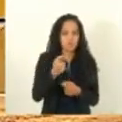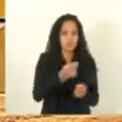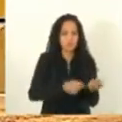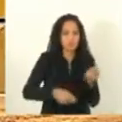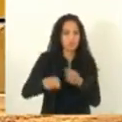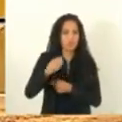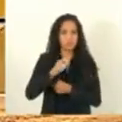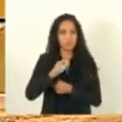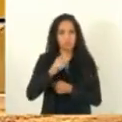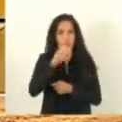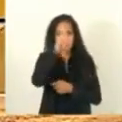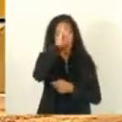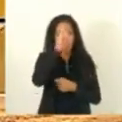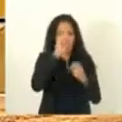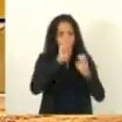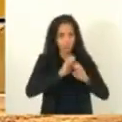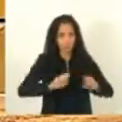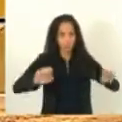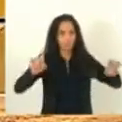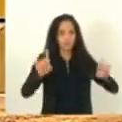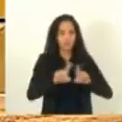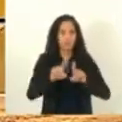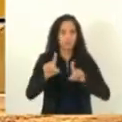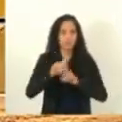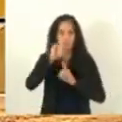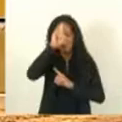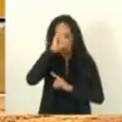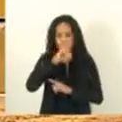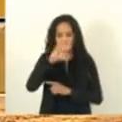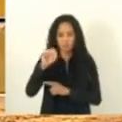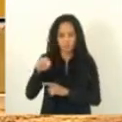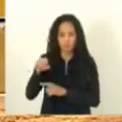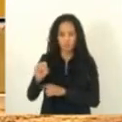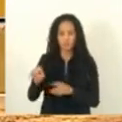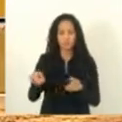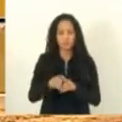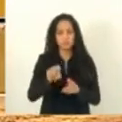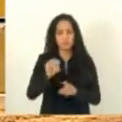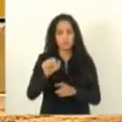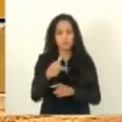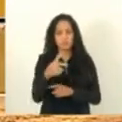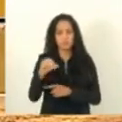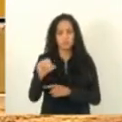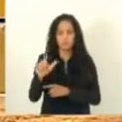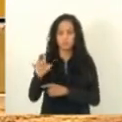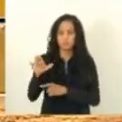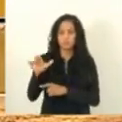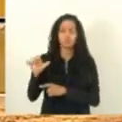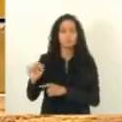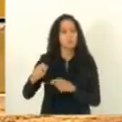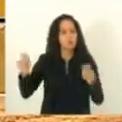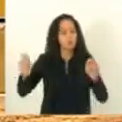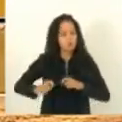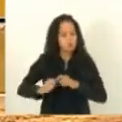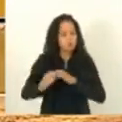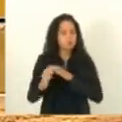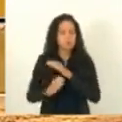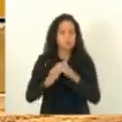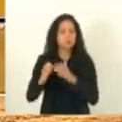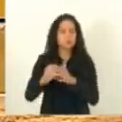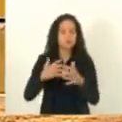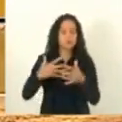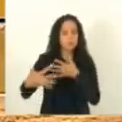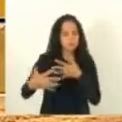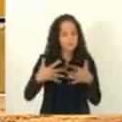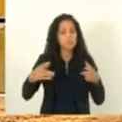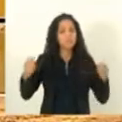o evangélico, hoje o Jones, lá na Serra, e o São Lucas, e muito bem, né, com muita competência, com muita